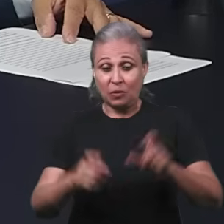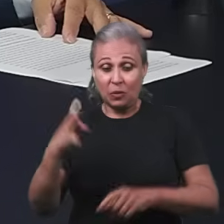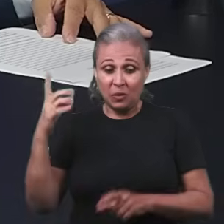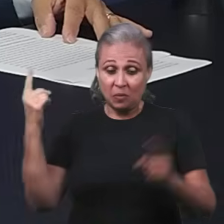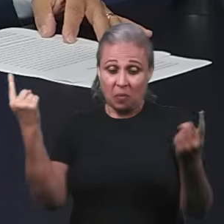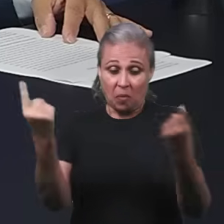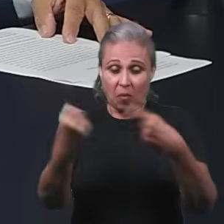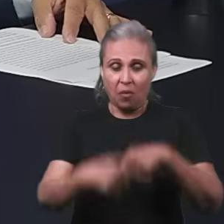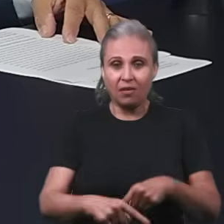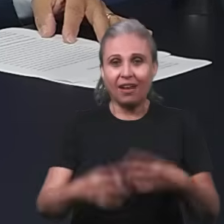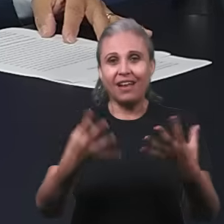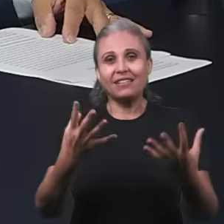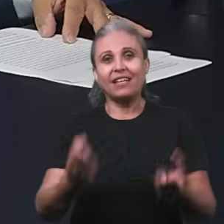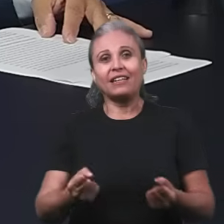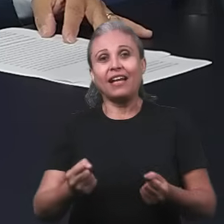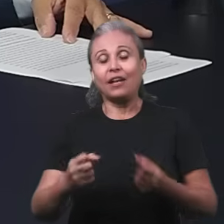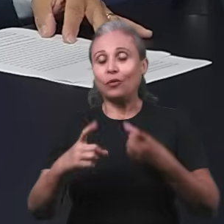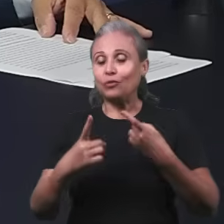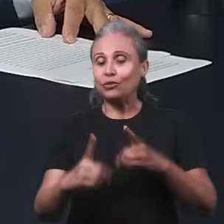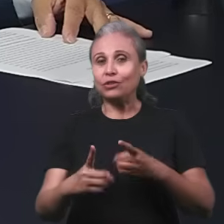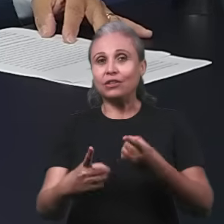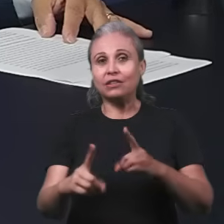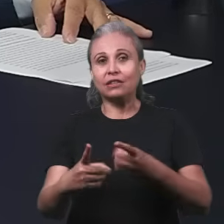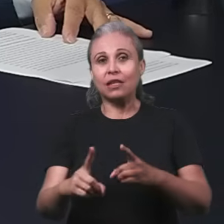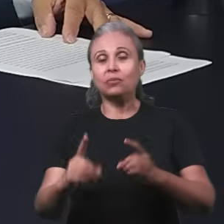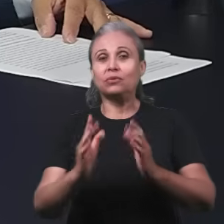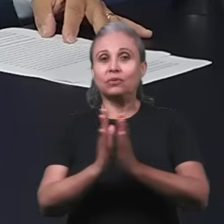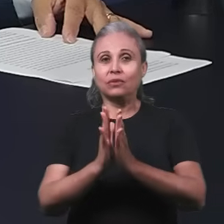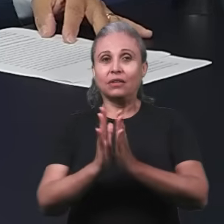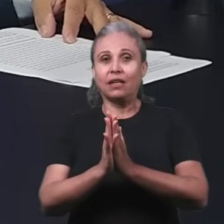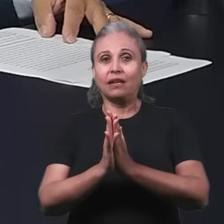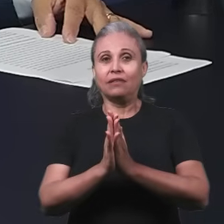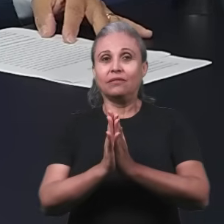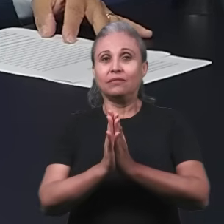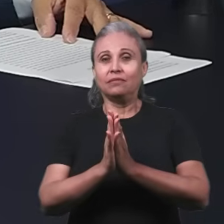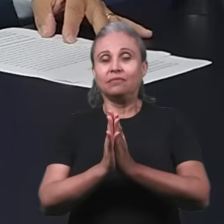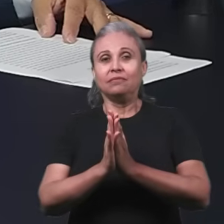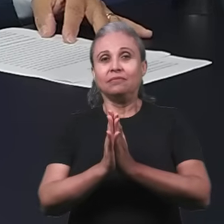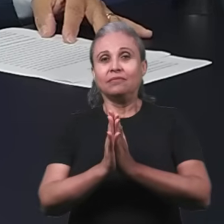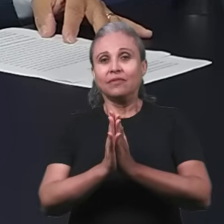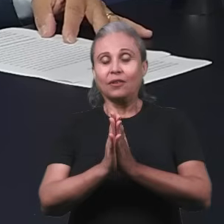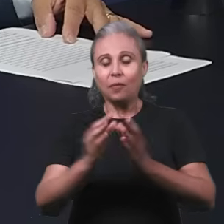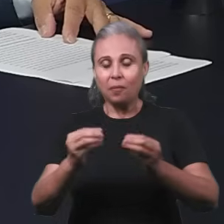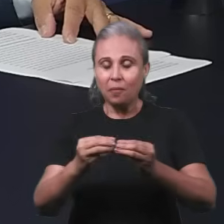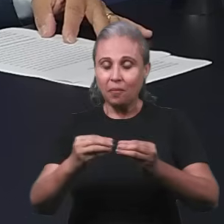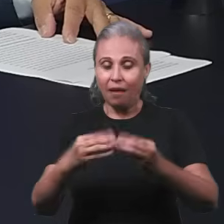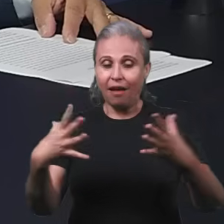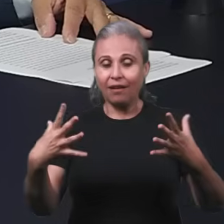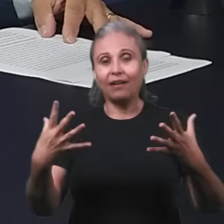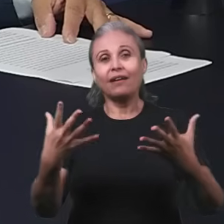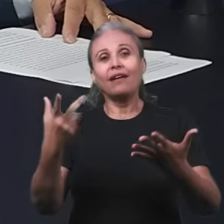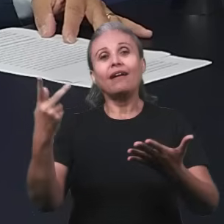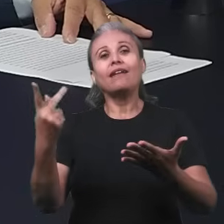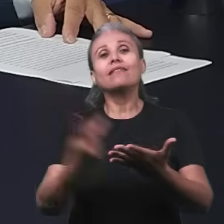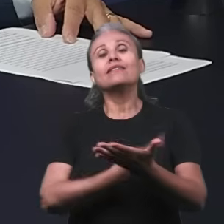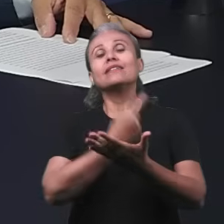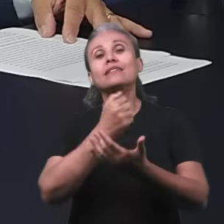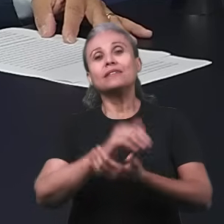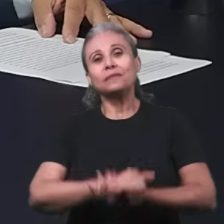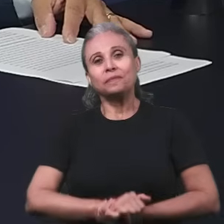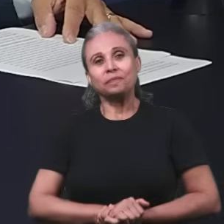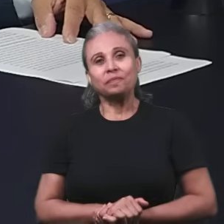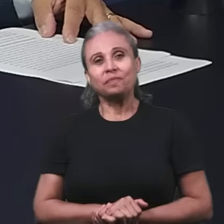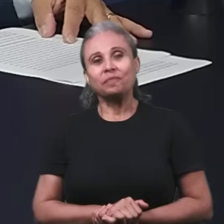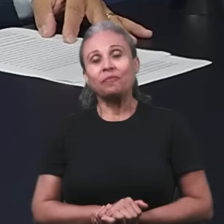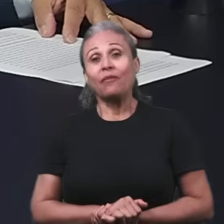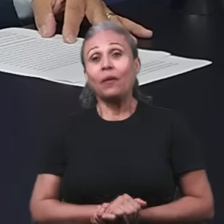foram soltos e eles oraram e, naquele momento, o chão tremeu. Glória a Jesus. Então, esse é o histórico maravilhoso desse